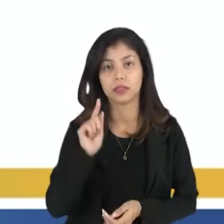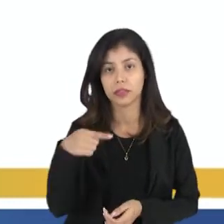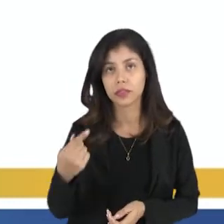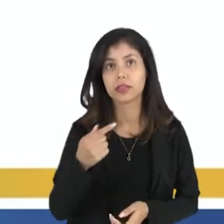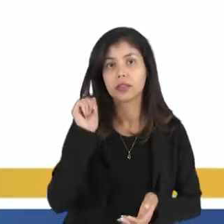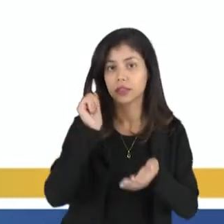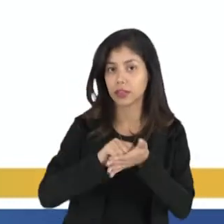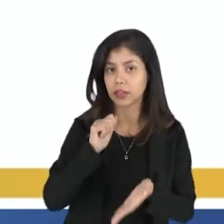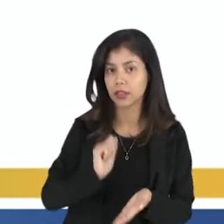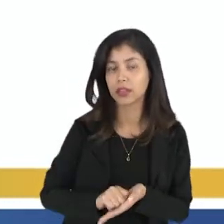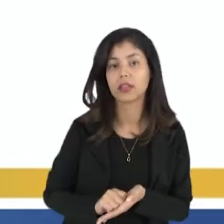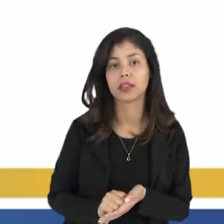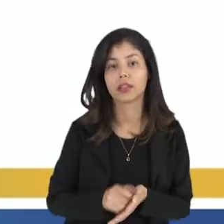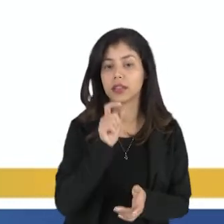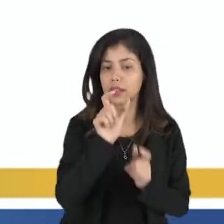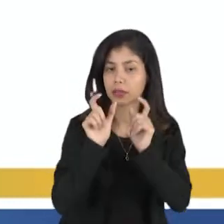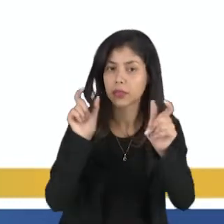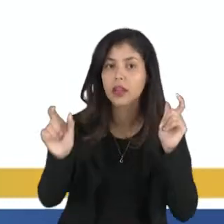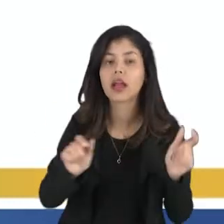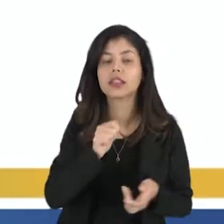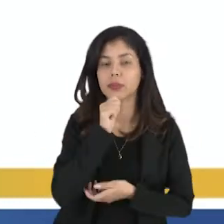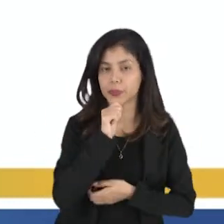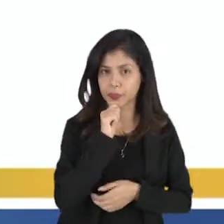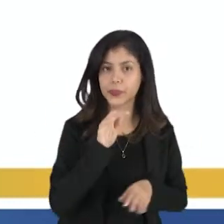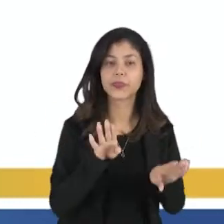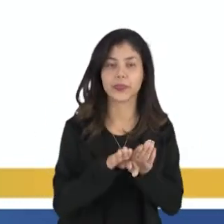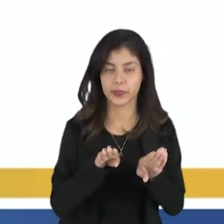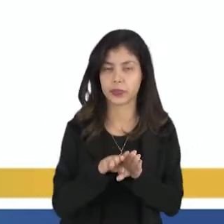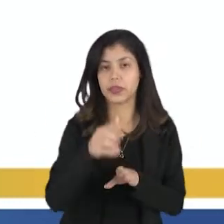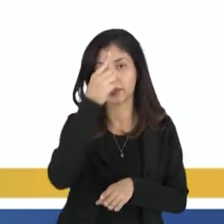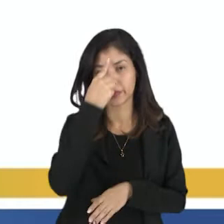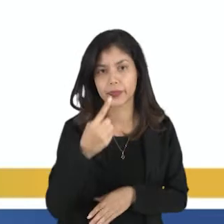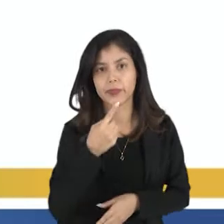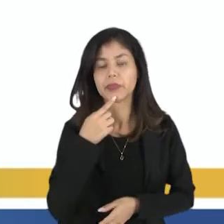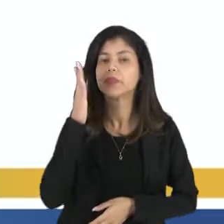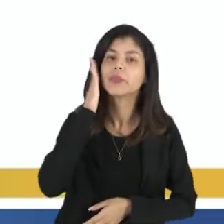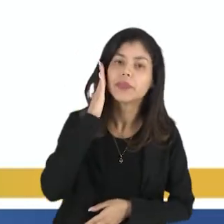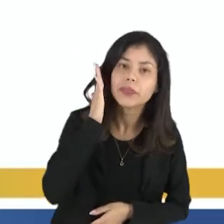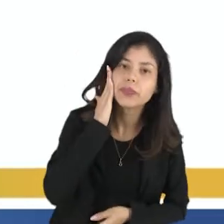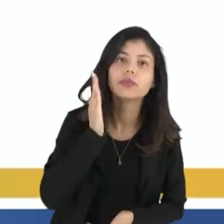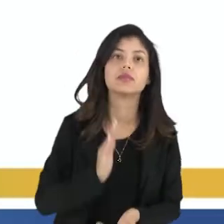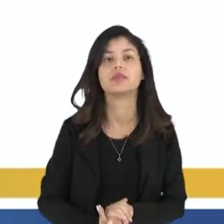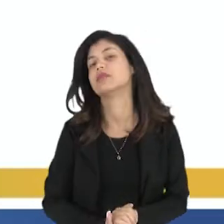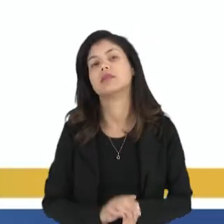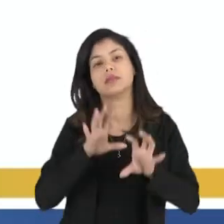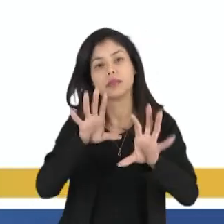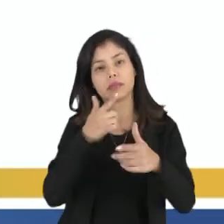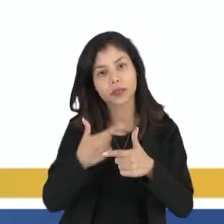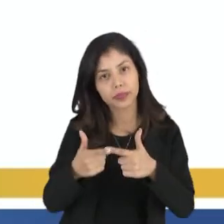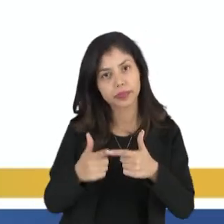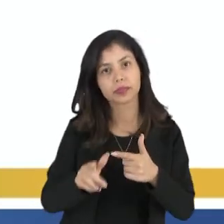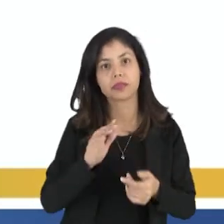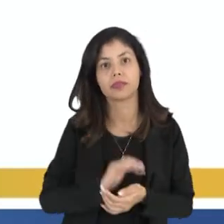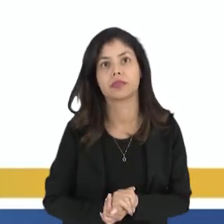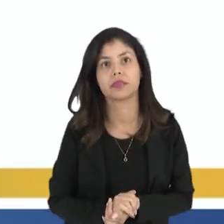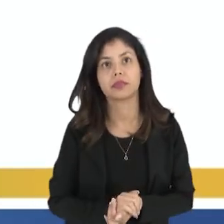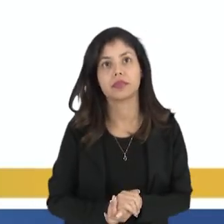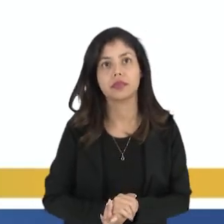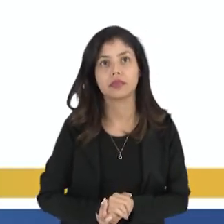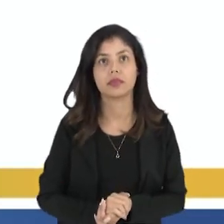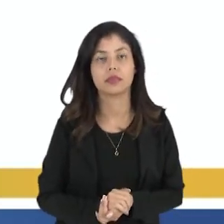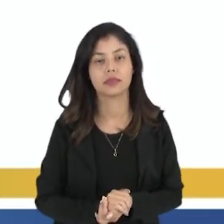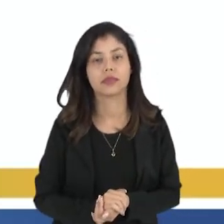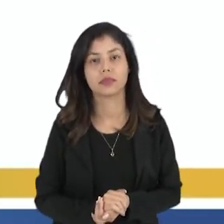além da escrita, além das palavras, a imagem nos trazendo aí a compreensão da situação, né?